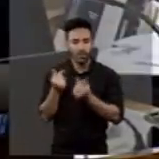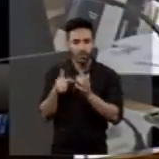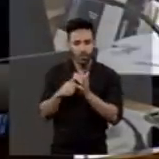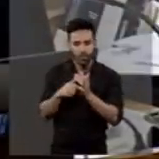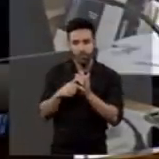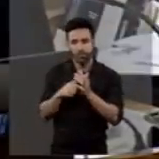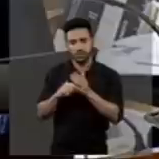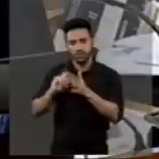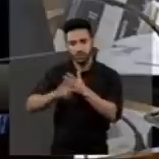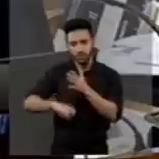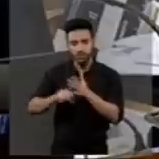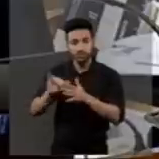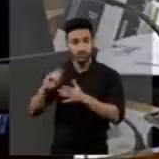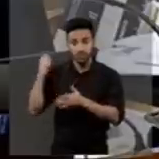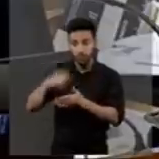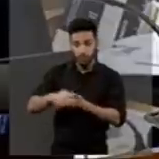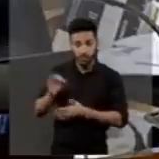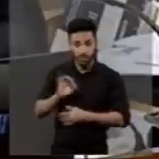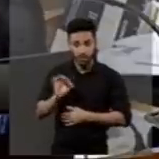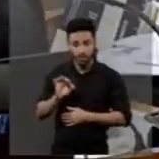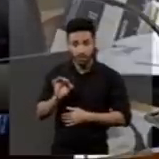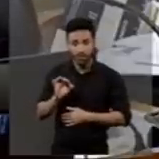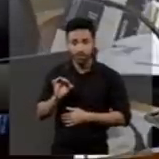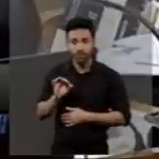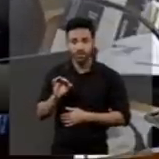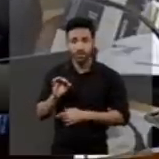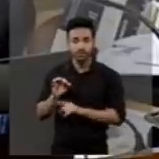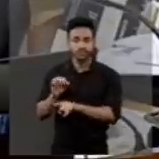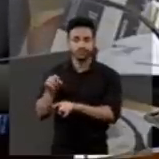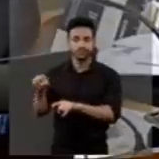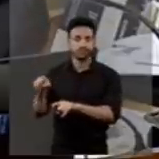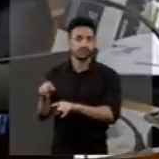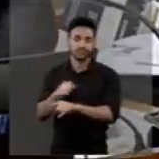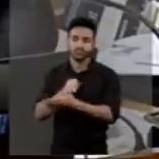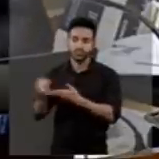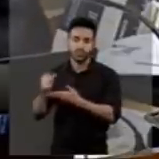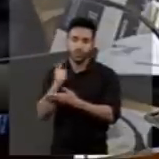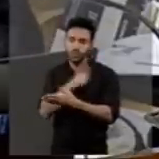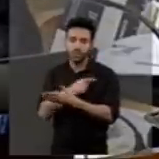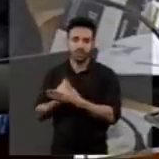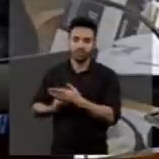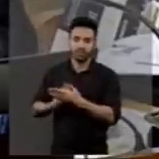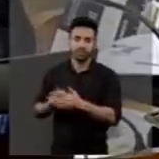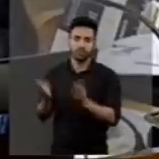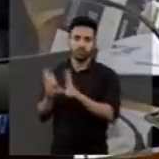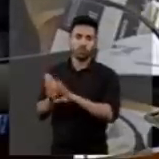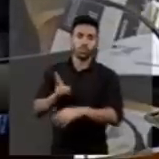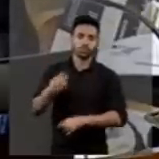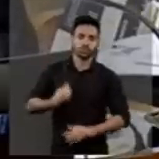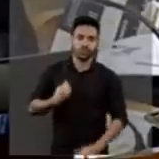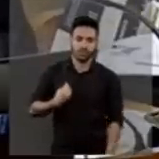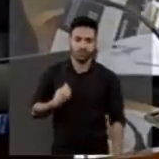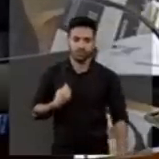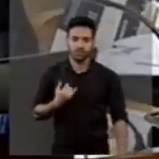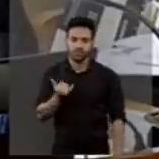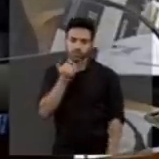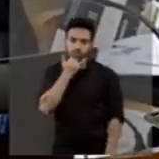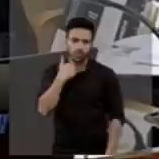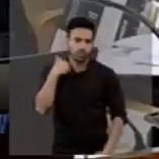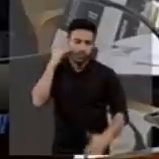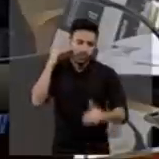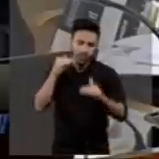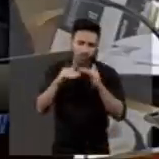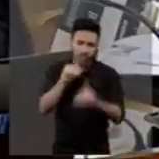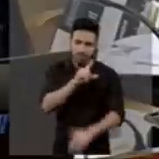aberto, cujo não pagamento implica a restrição no funcionamento da empresa. Também aqui não posso concordar 100% com